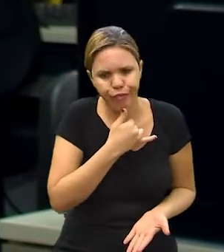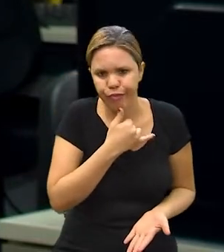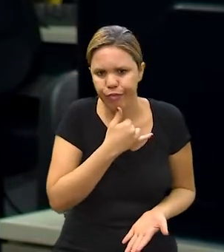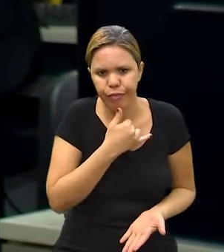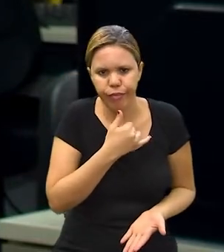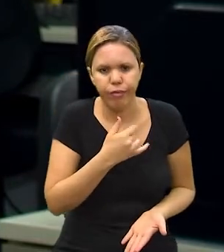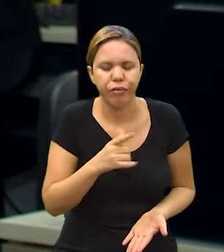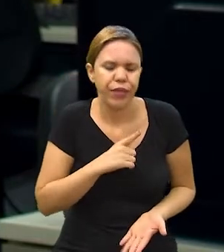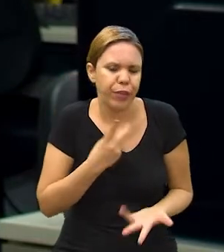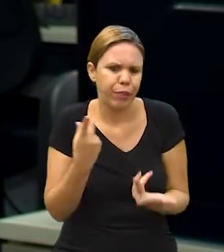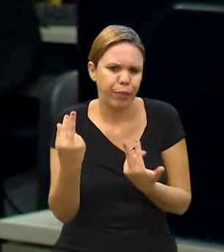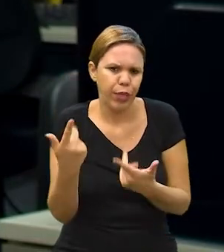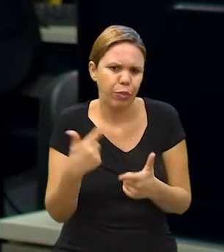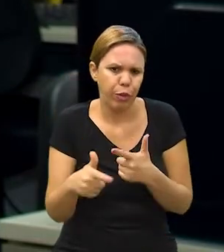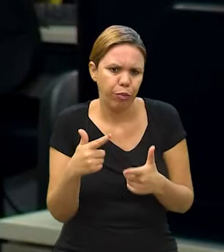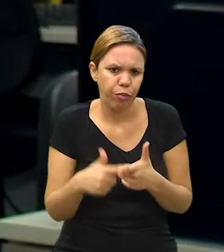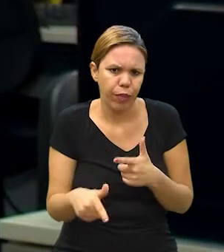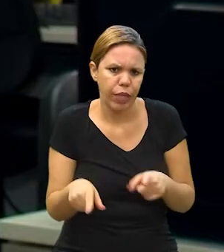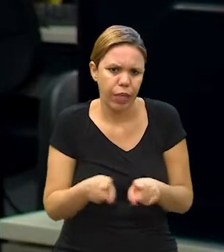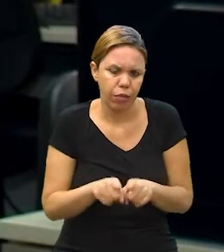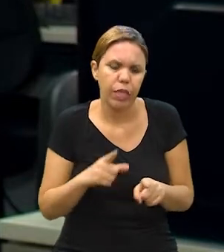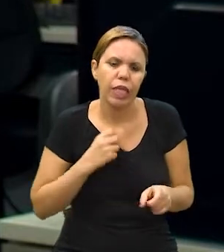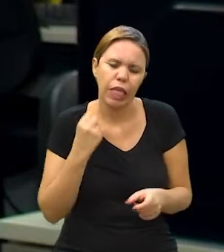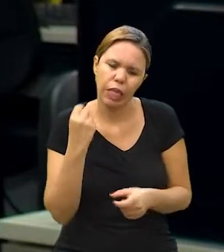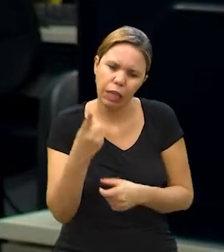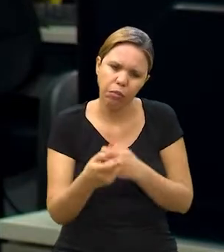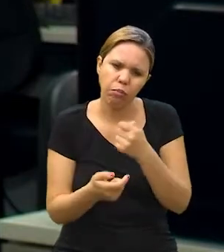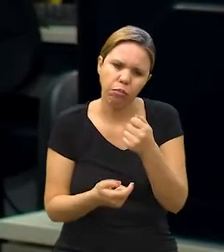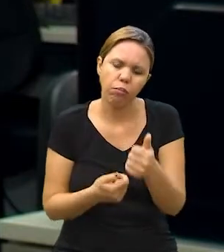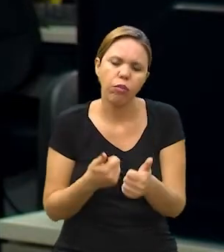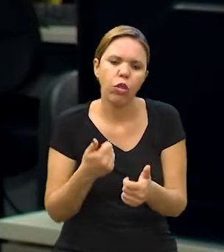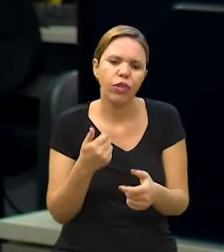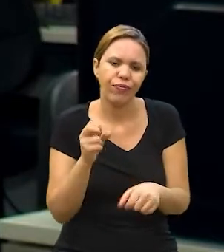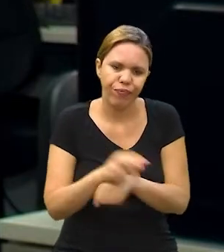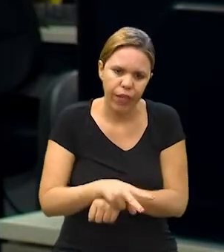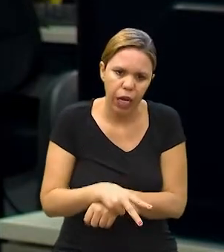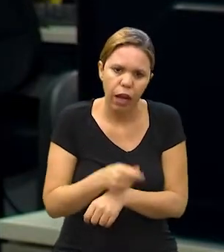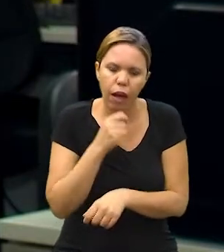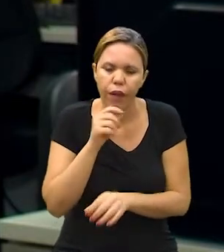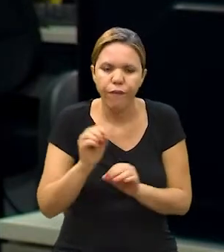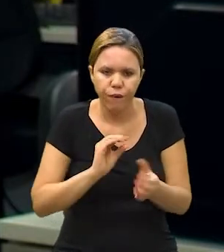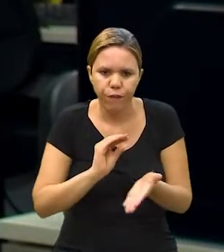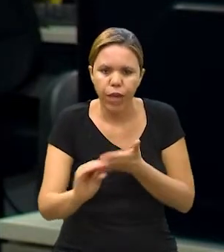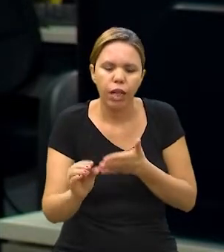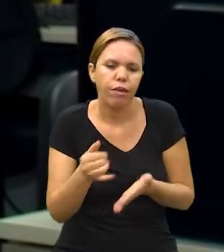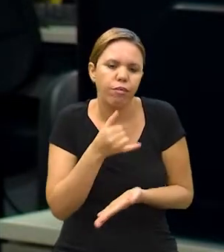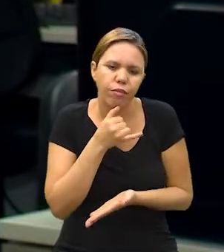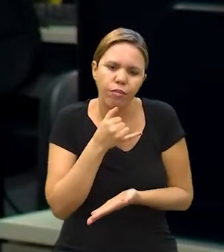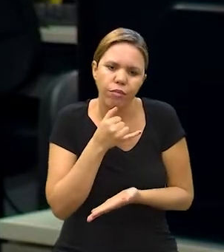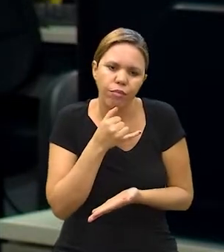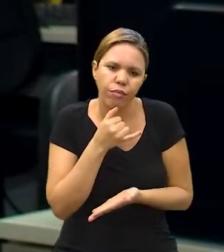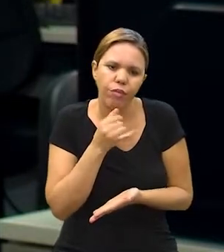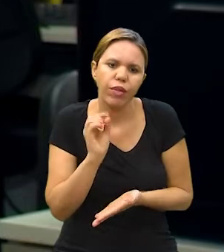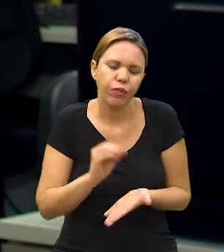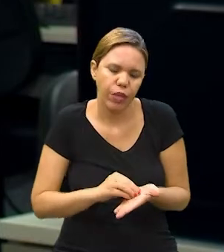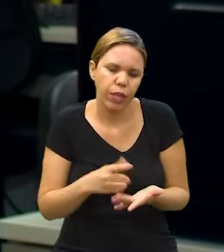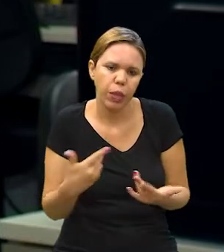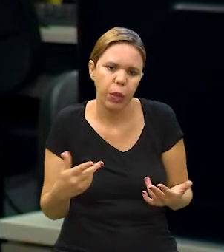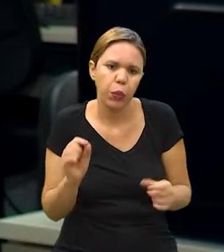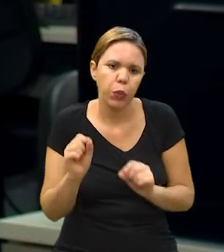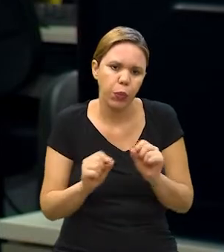tem o mesmo tipo de problema, embora tenham sido abertas algumas vagas, né? Não é que não foi feito algum investimento, mas infelizmente ele estava muito aquém